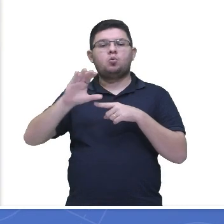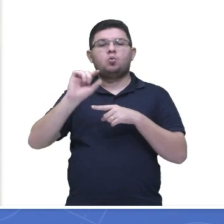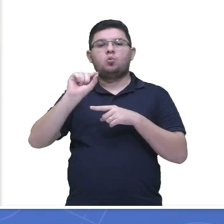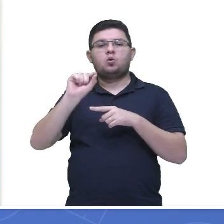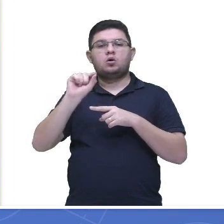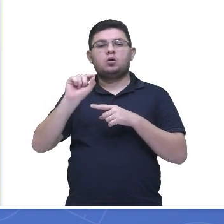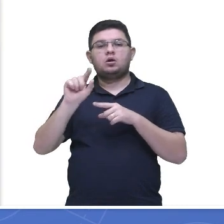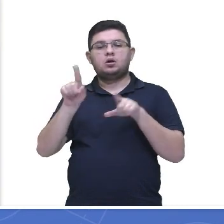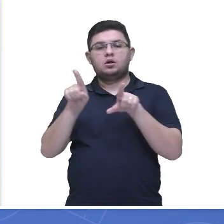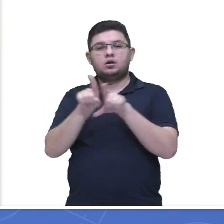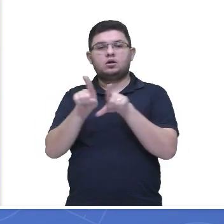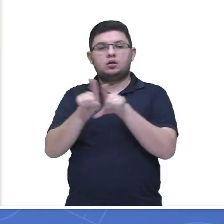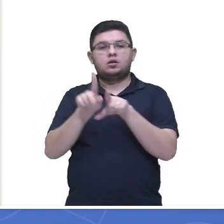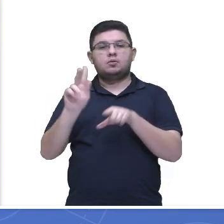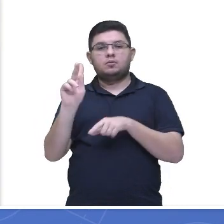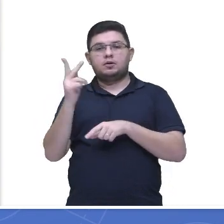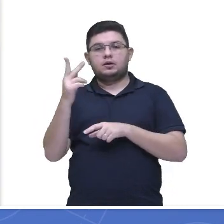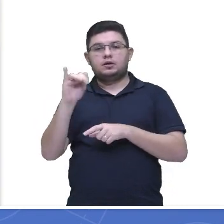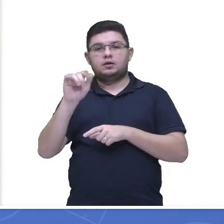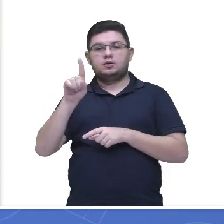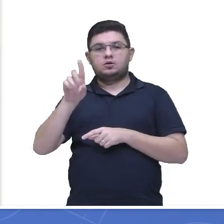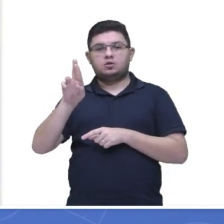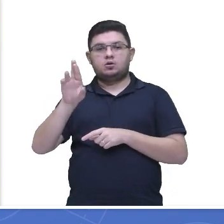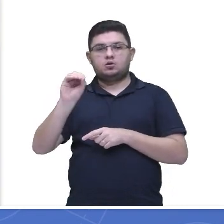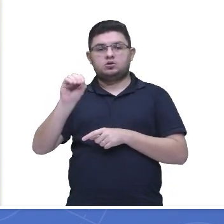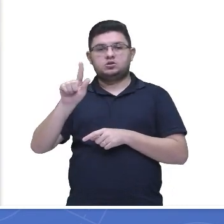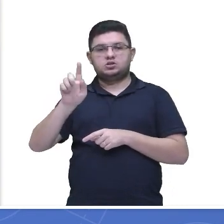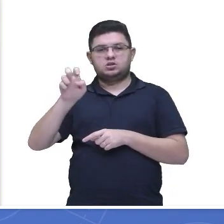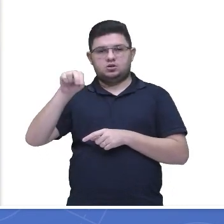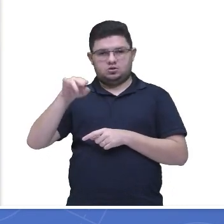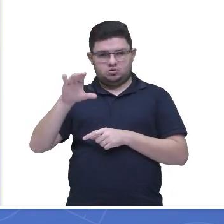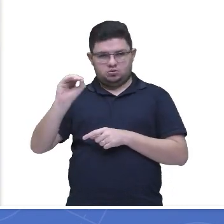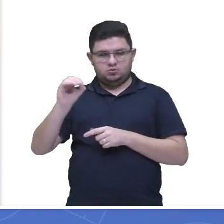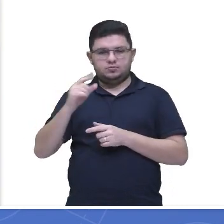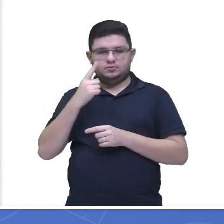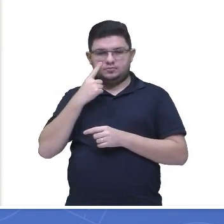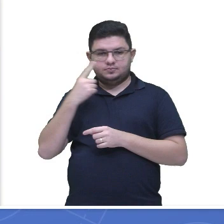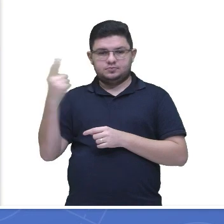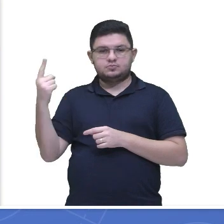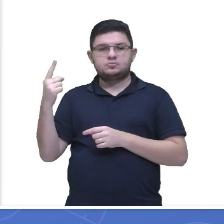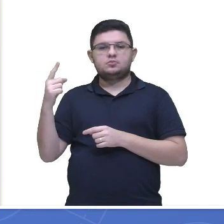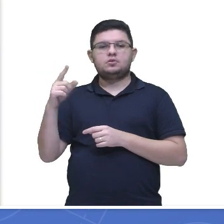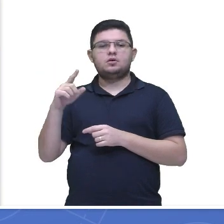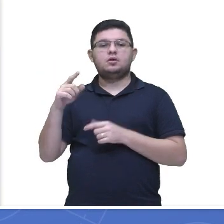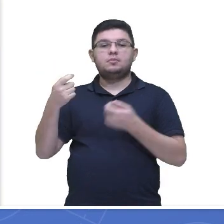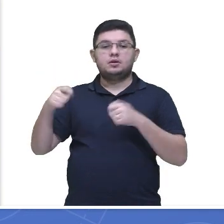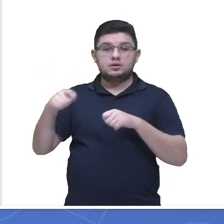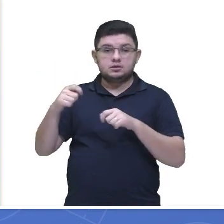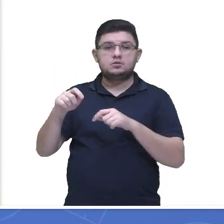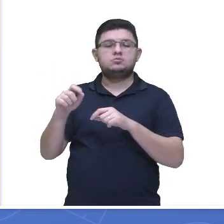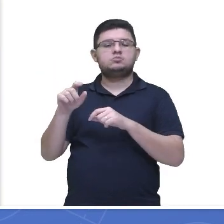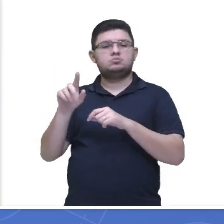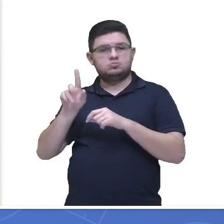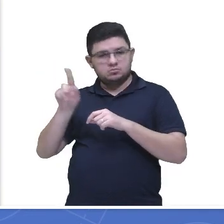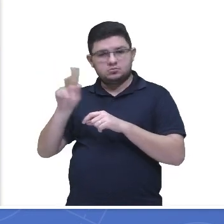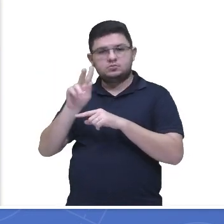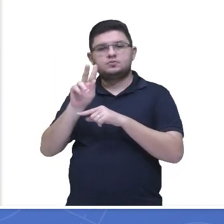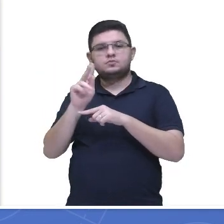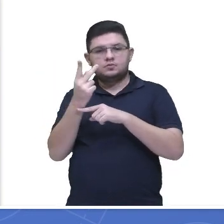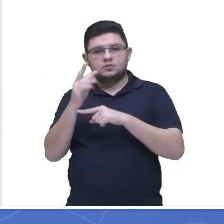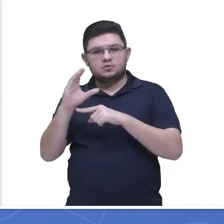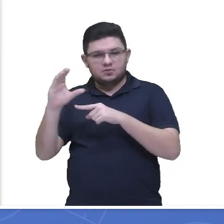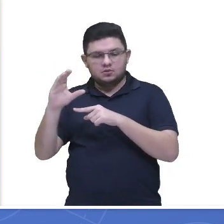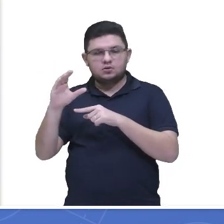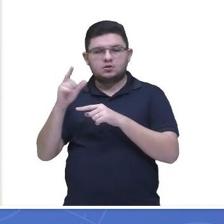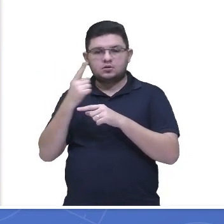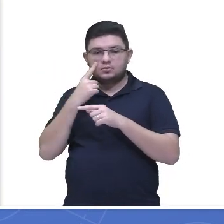ser ciclano, ele tem que ser hidrocarboneto e ele tem que ser uma cadeia fechada, que é